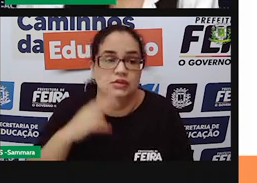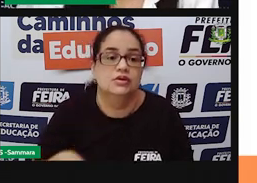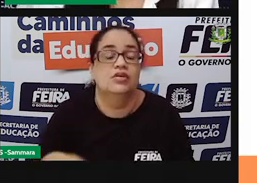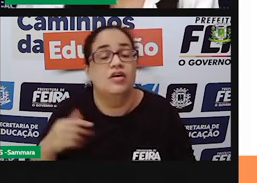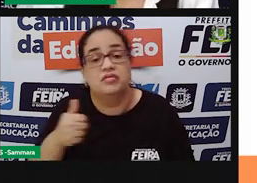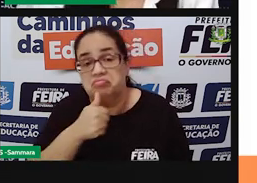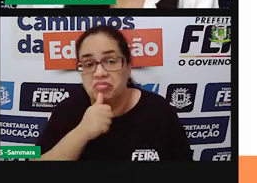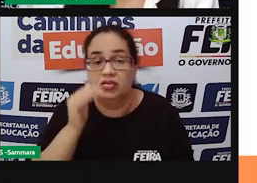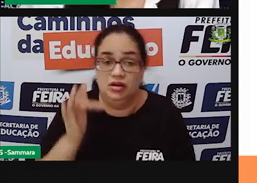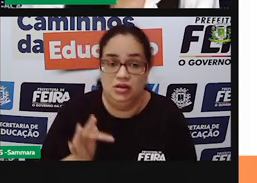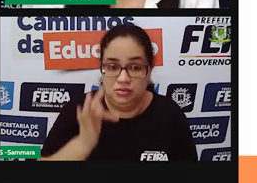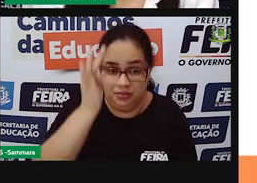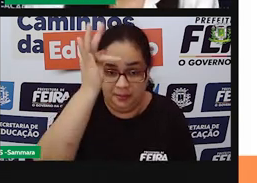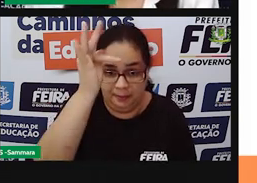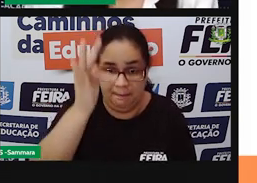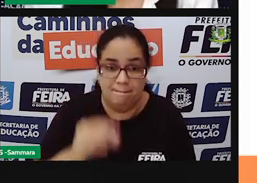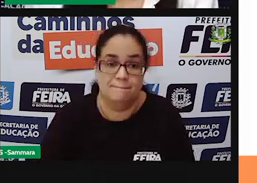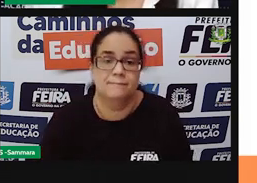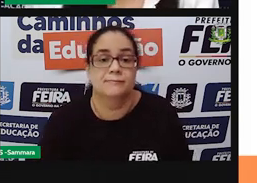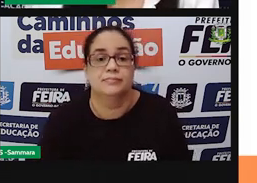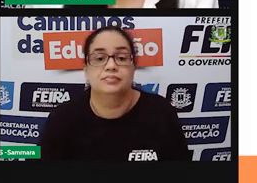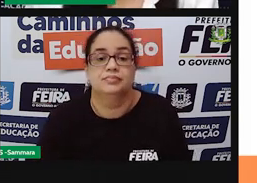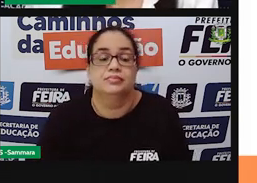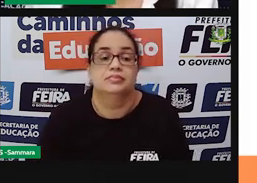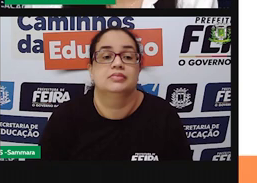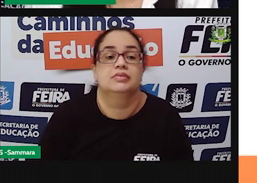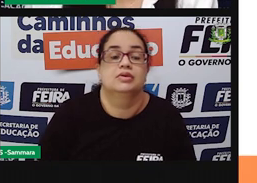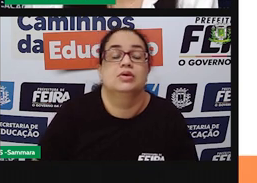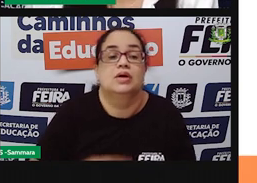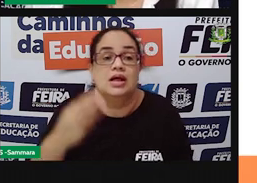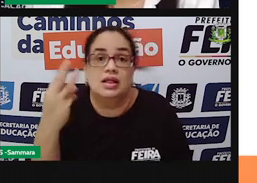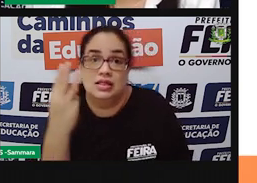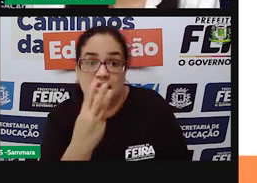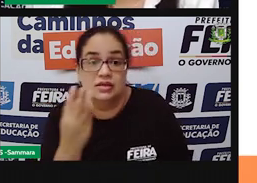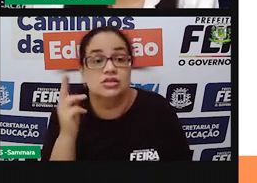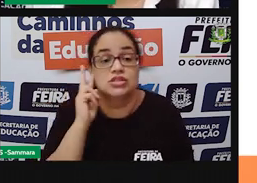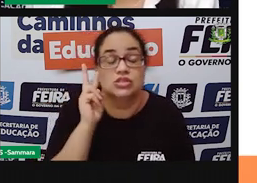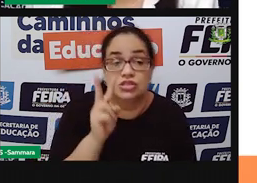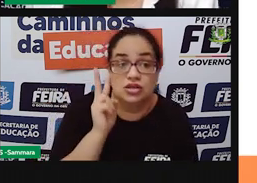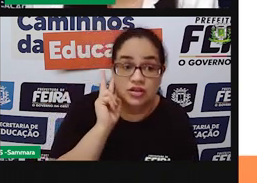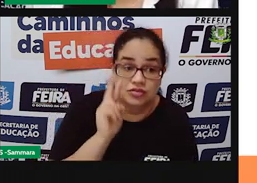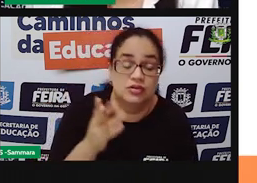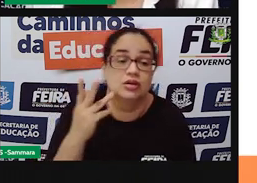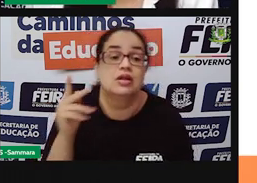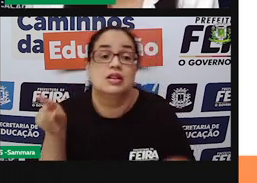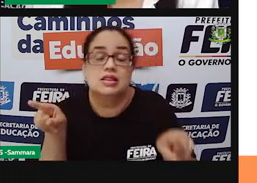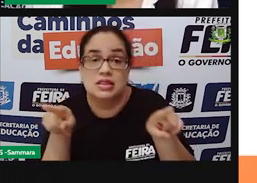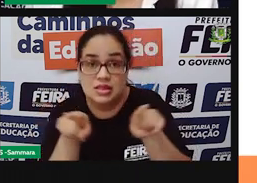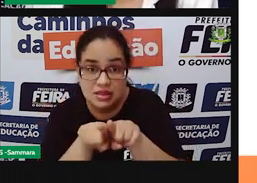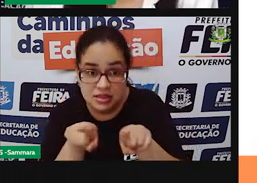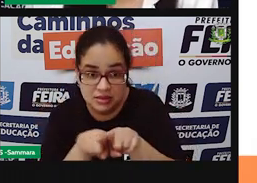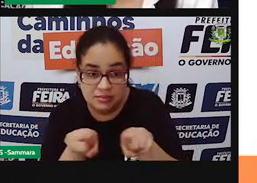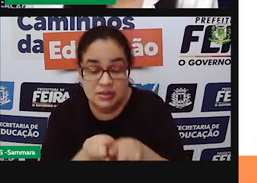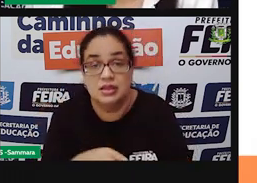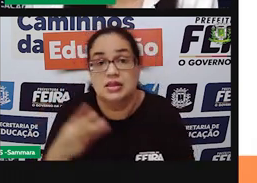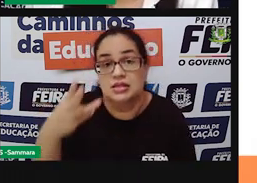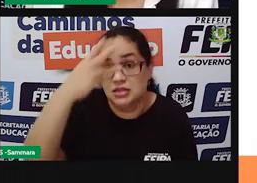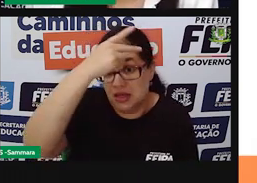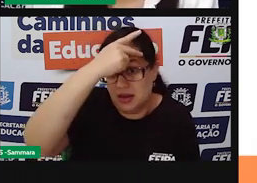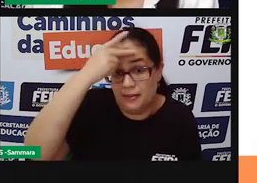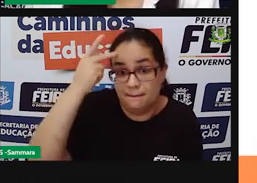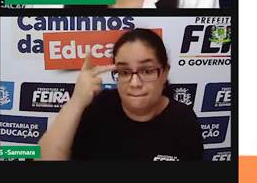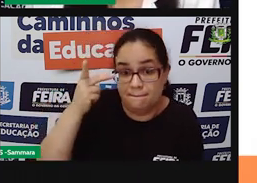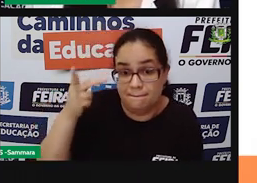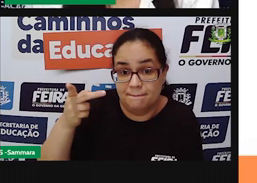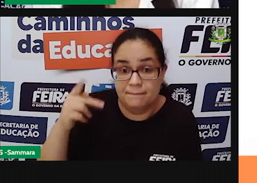que ainda vai acontecer. Essa terminação, a gente já viu, ela também corresponde à terceira pessoa do